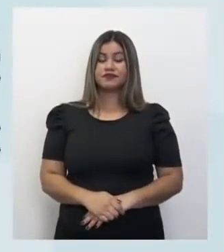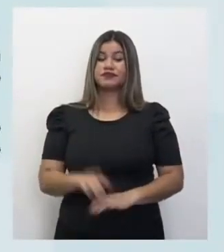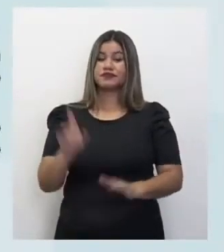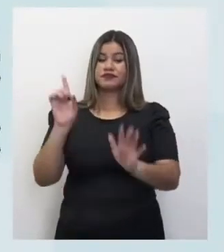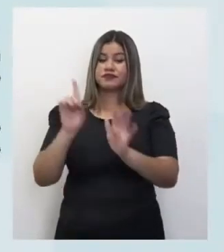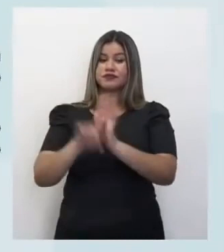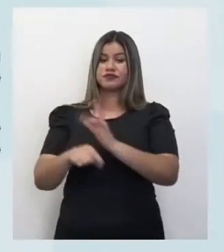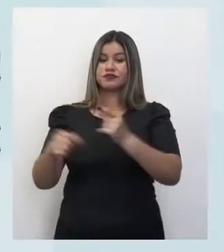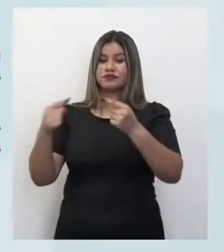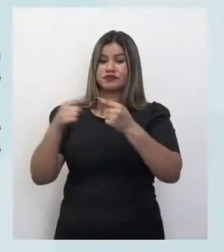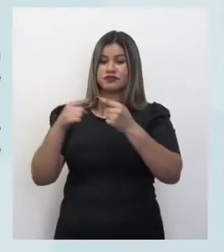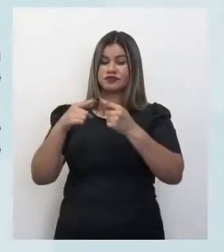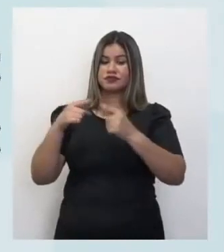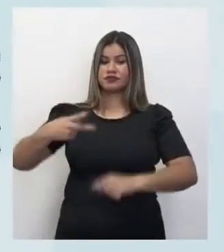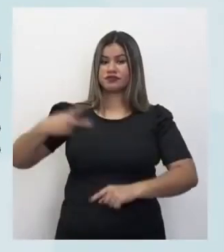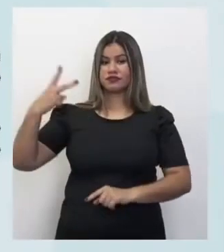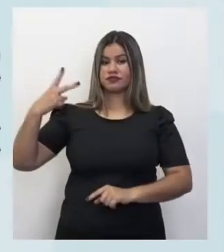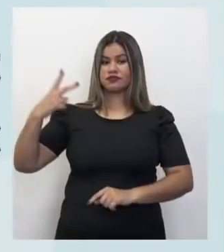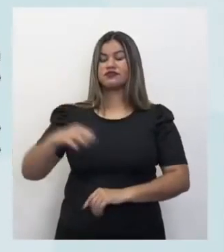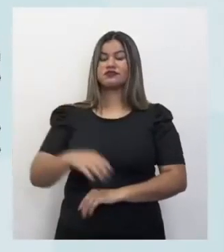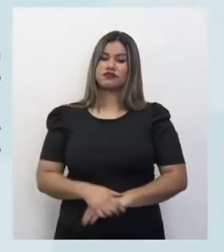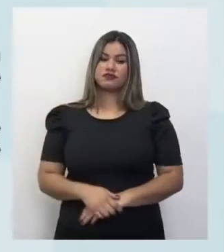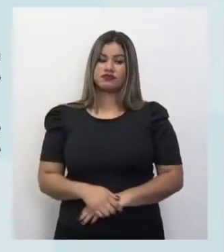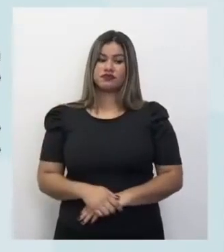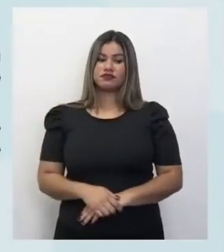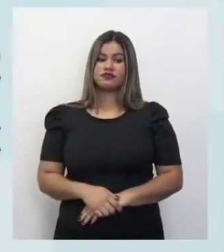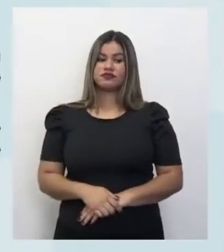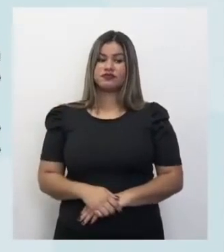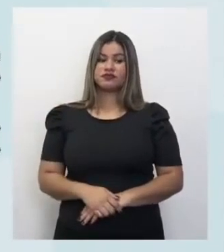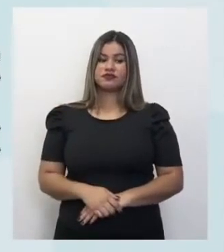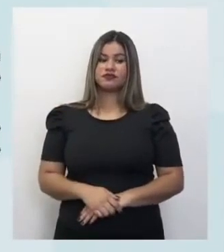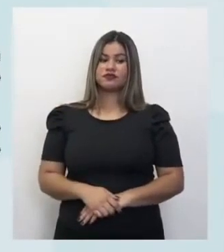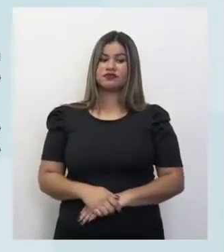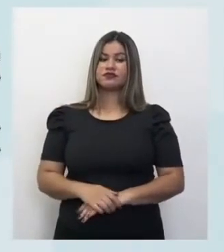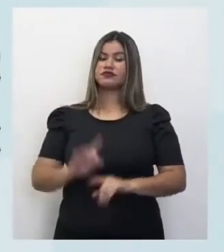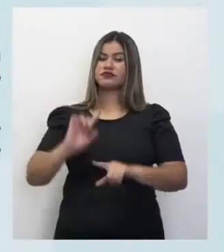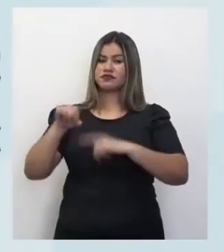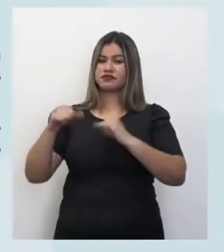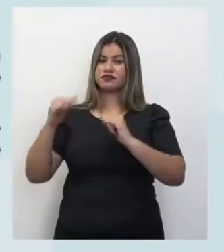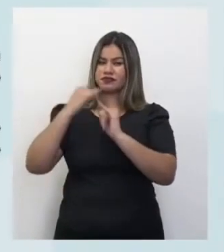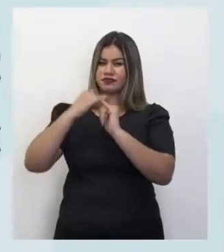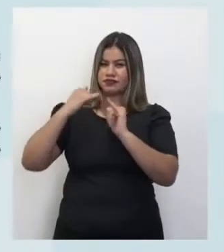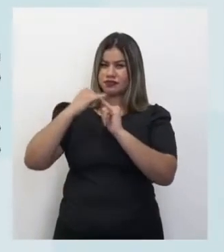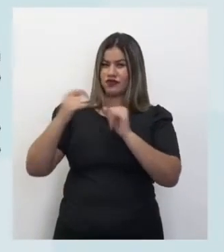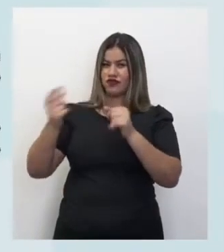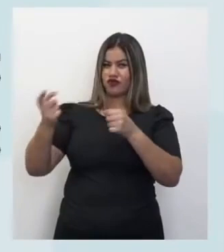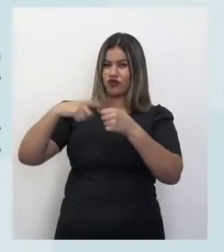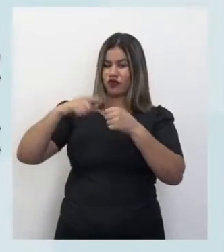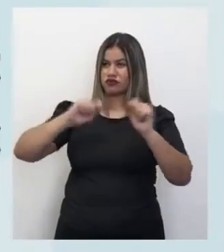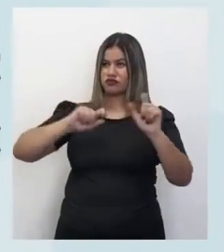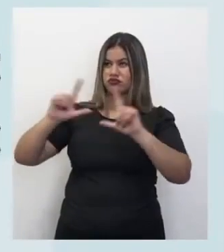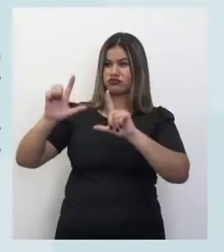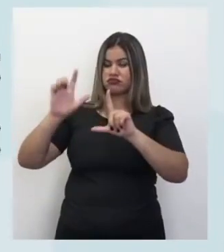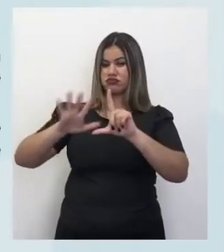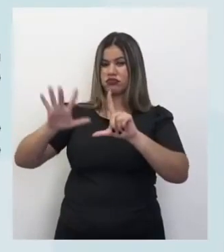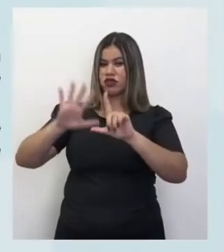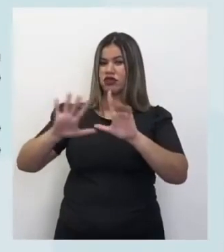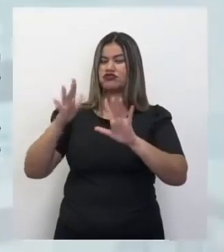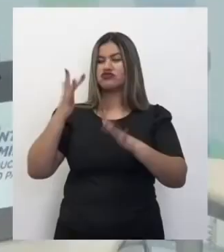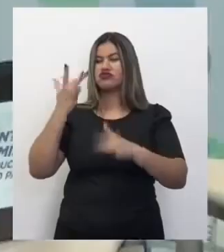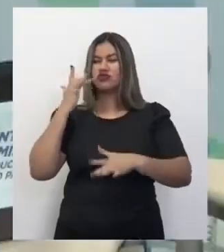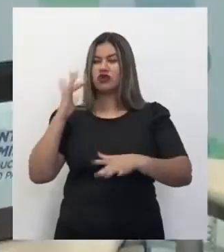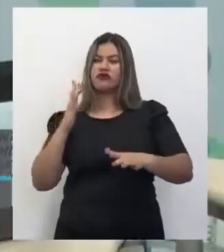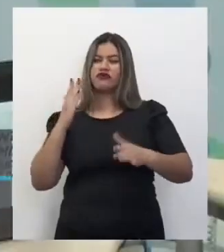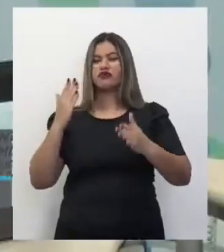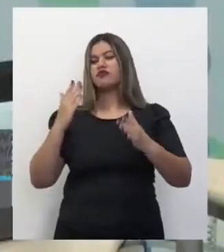pergunta aí, número 2. Depois, na metadinha do tempo, eu volto lá na imagem, eu deixo a imagem primeiro, eu vou fazer igual, tá, gente? Eu